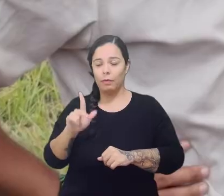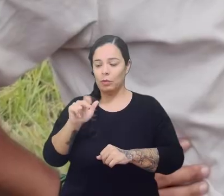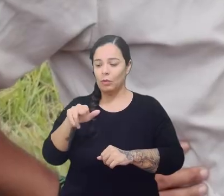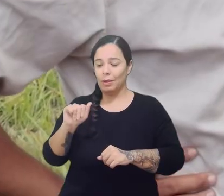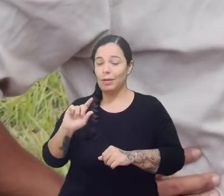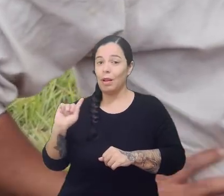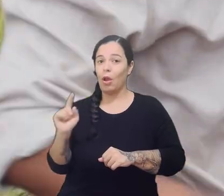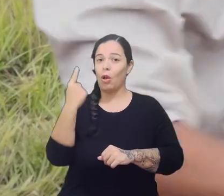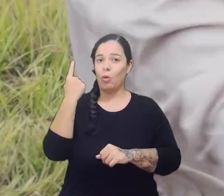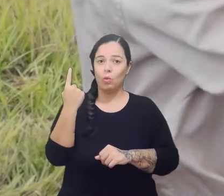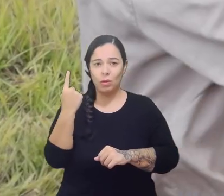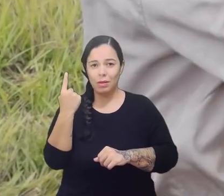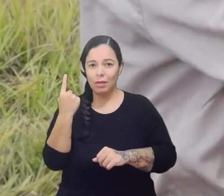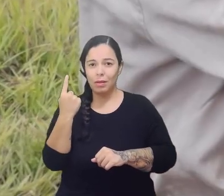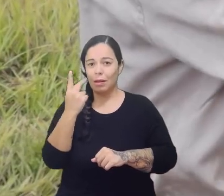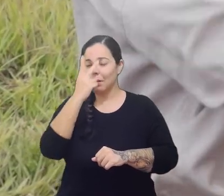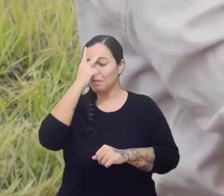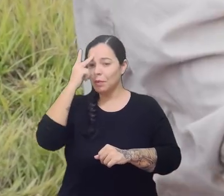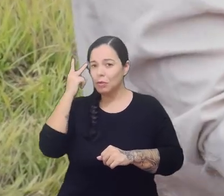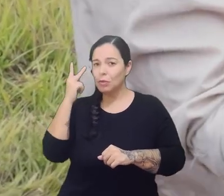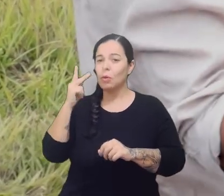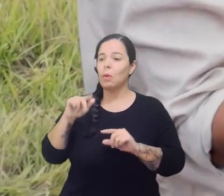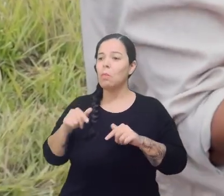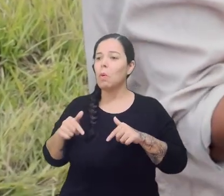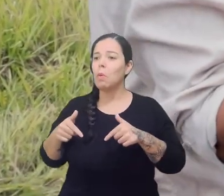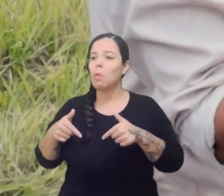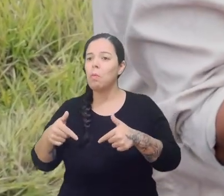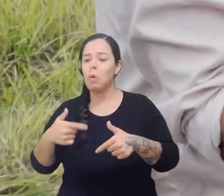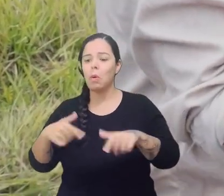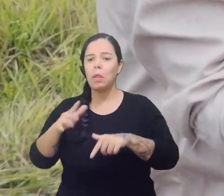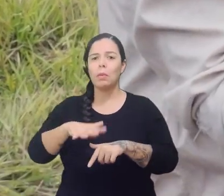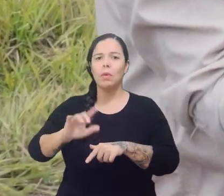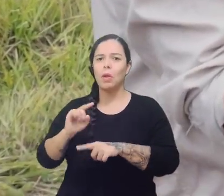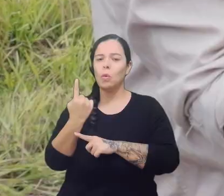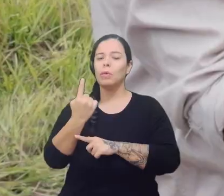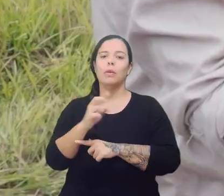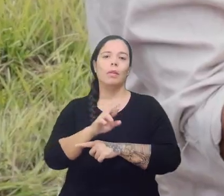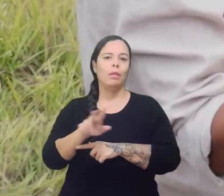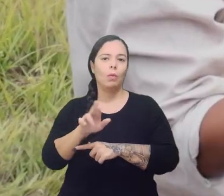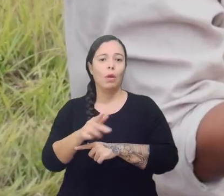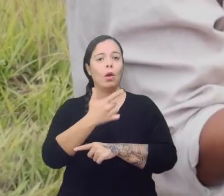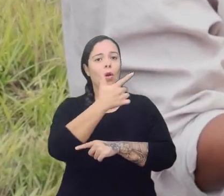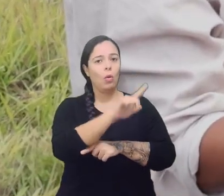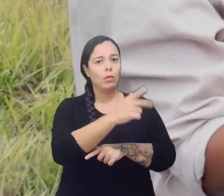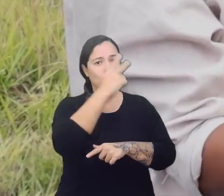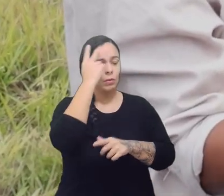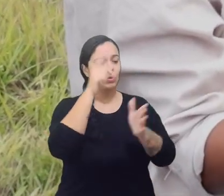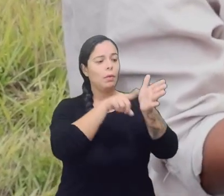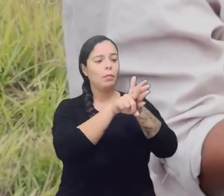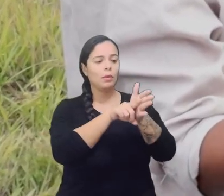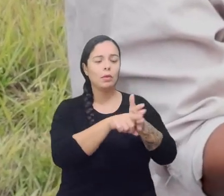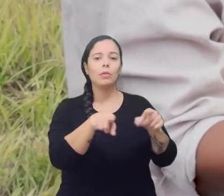arqueóloga que trabalhou aqui. Muitos outros pesquisadores trabalharam, porque aqui de fato é